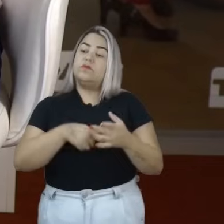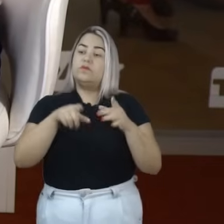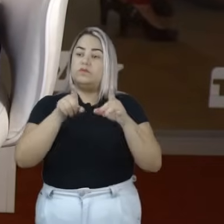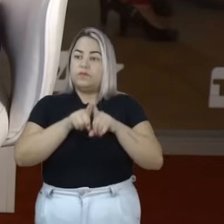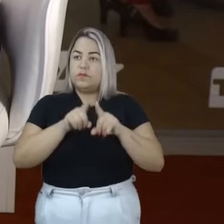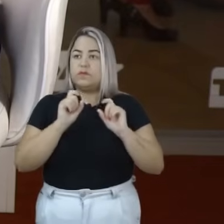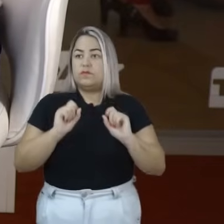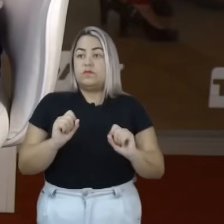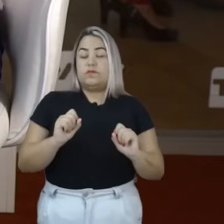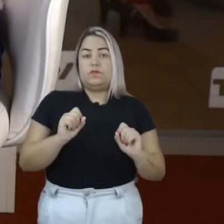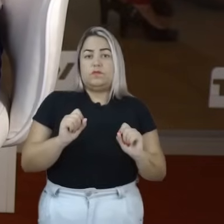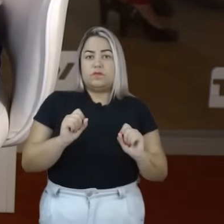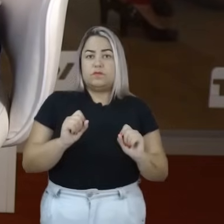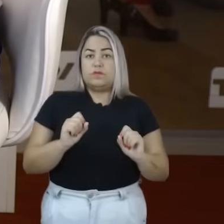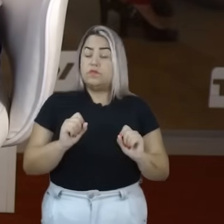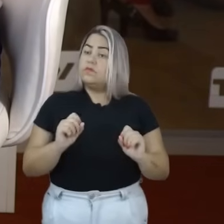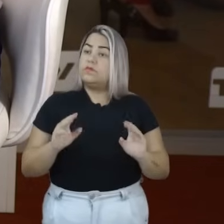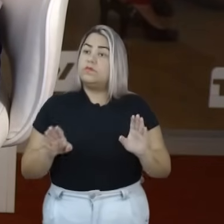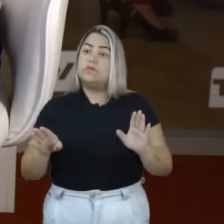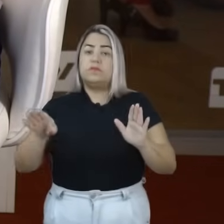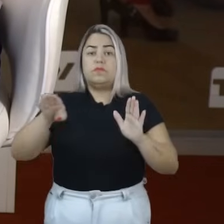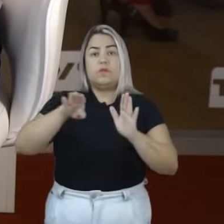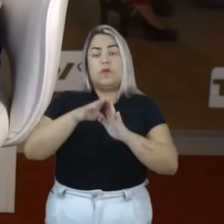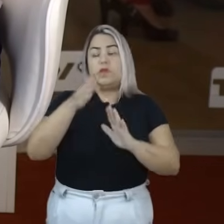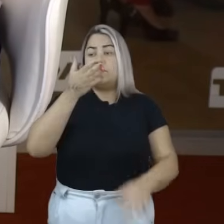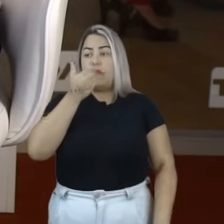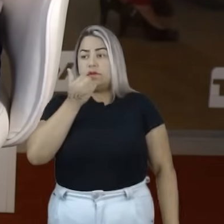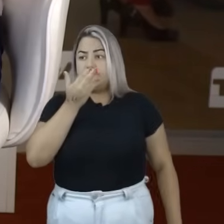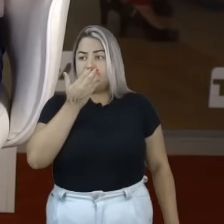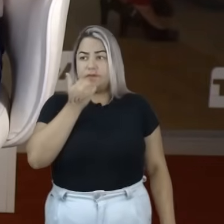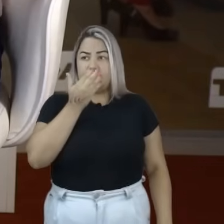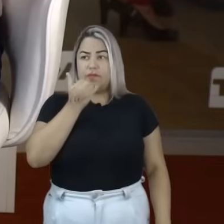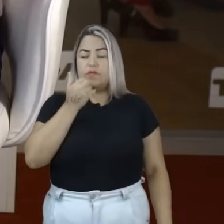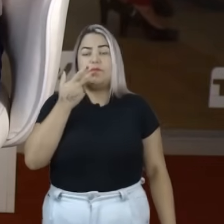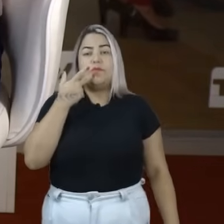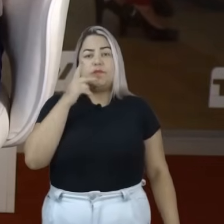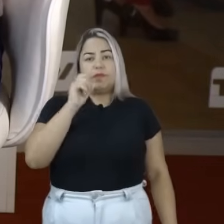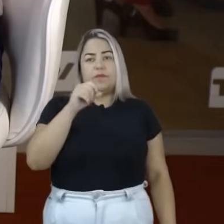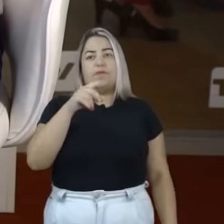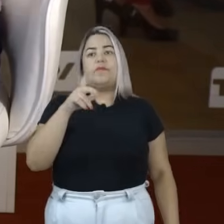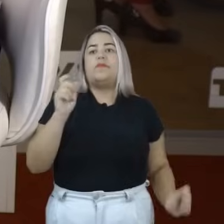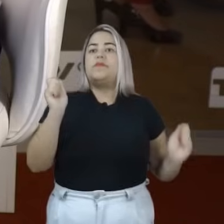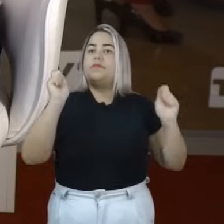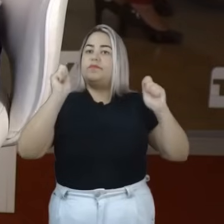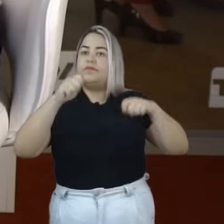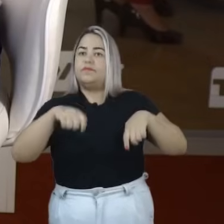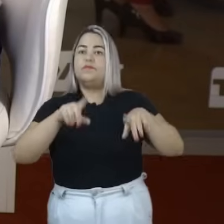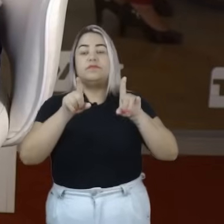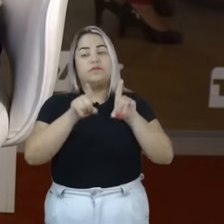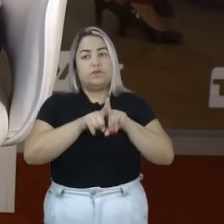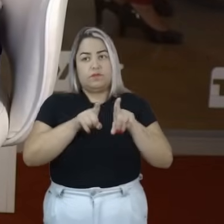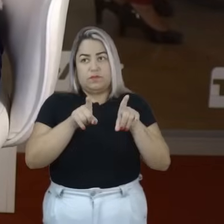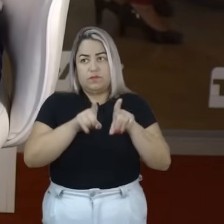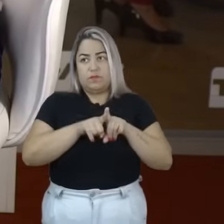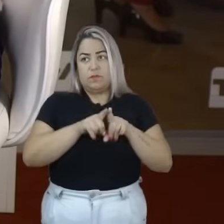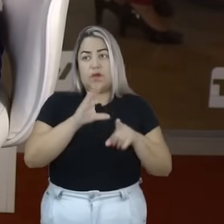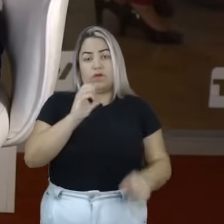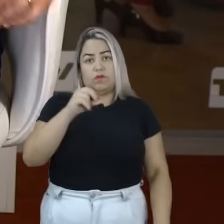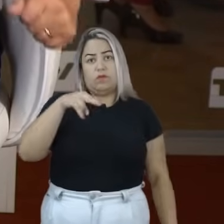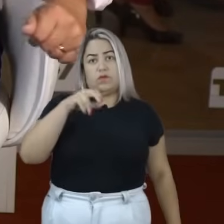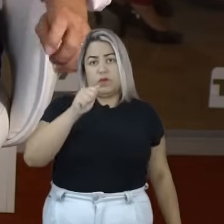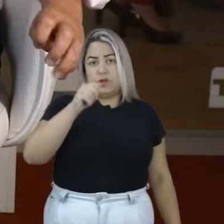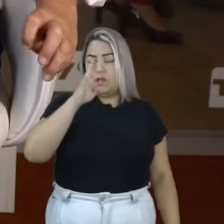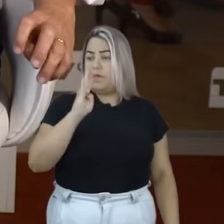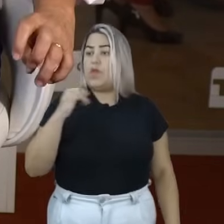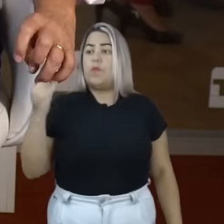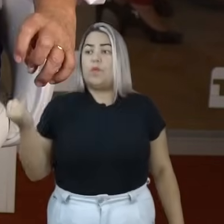a condição de chegar com esse alimento para quem mais precisa. Aqui a Conab é uma